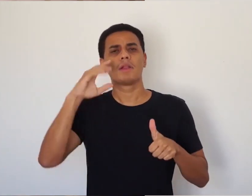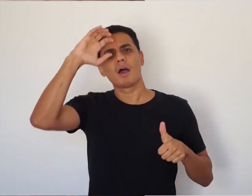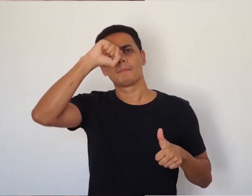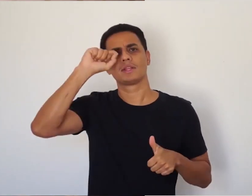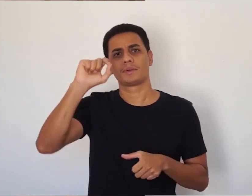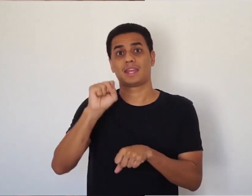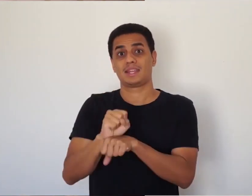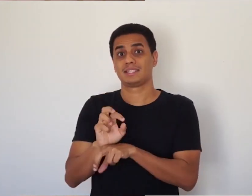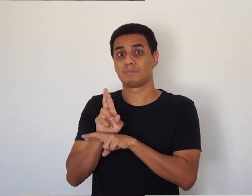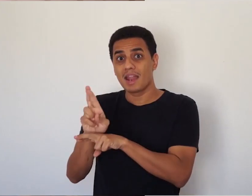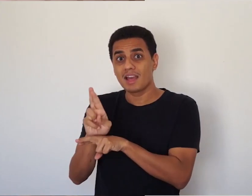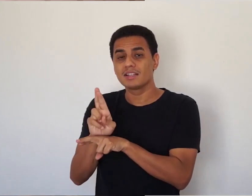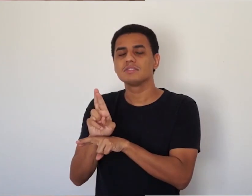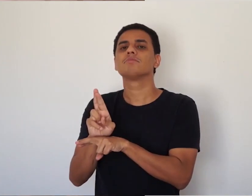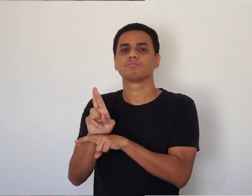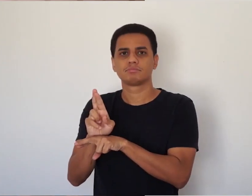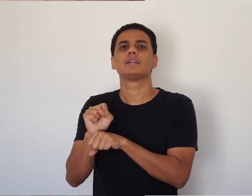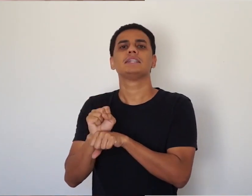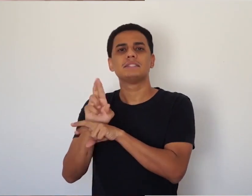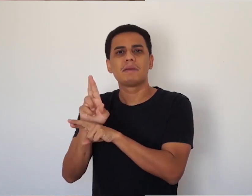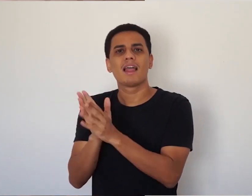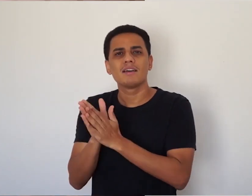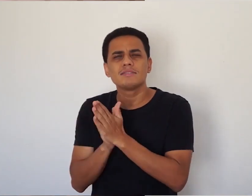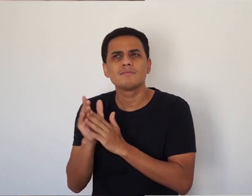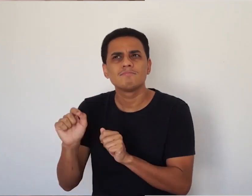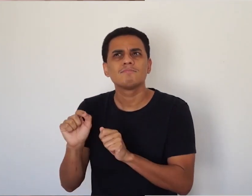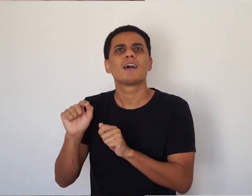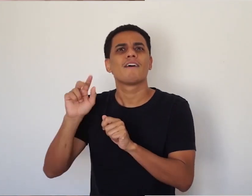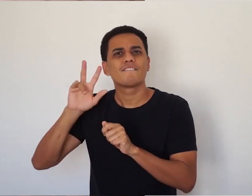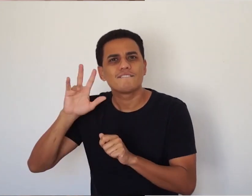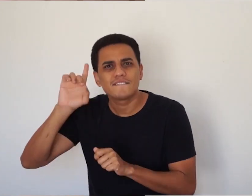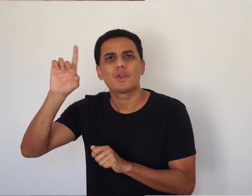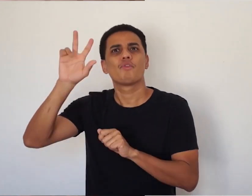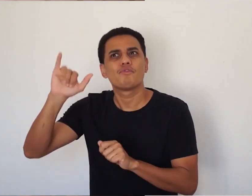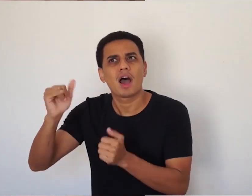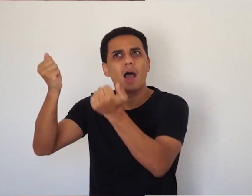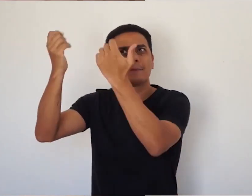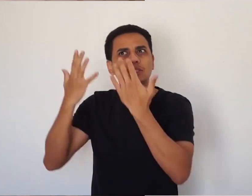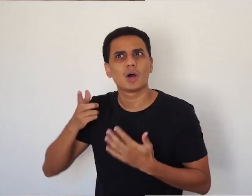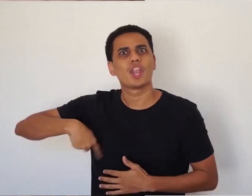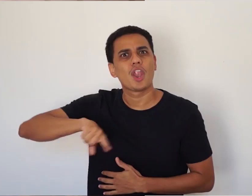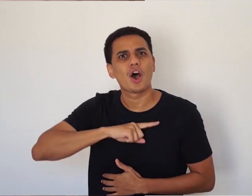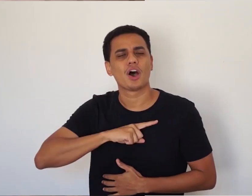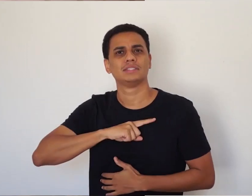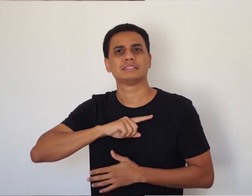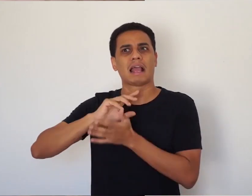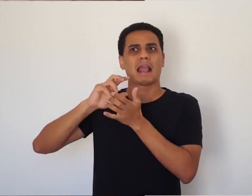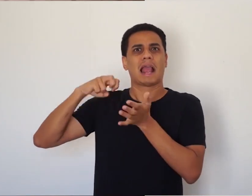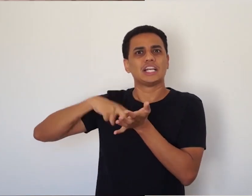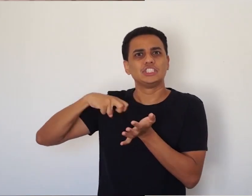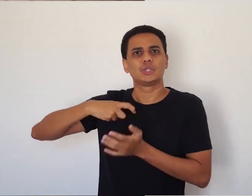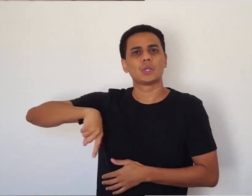Primeira coisa, era a esperança de que haveria um livramento daquela praga. Olha que interessante no